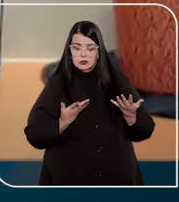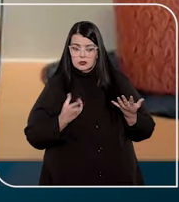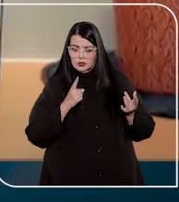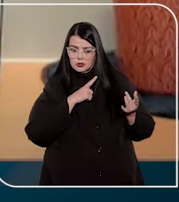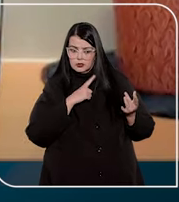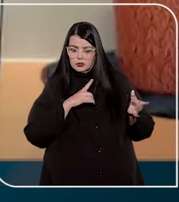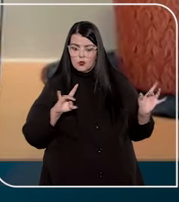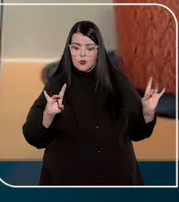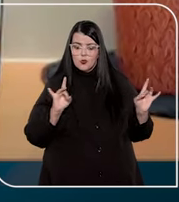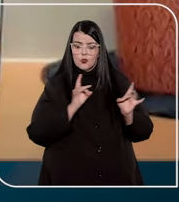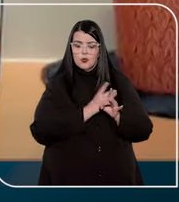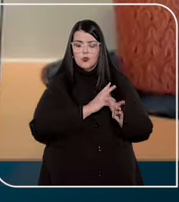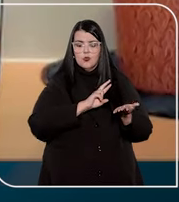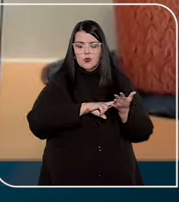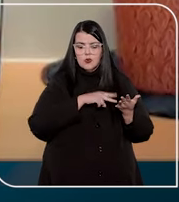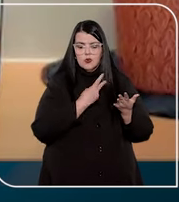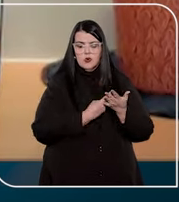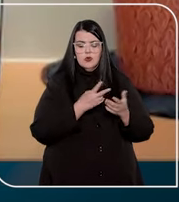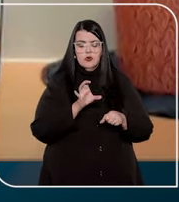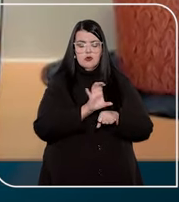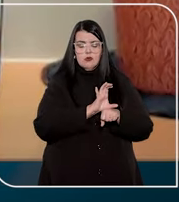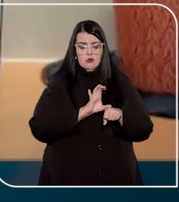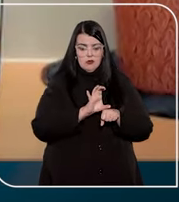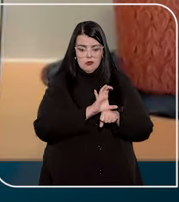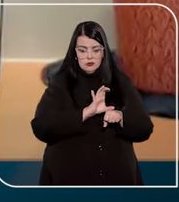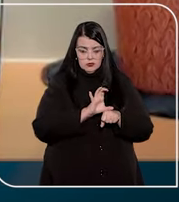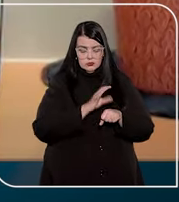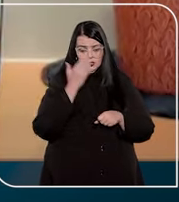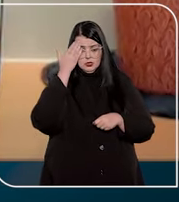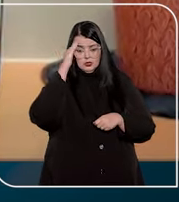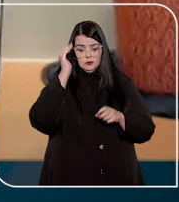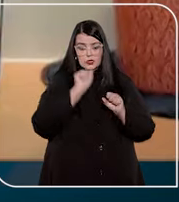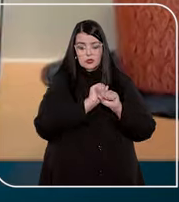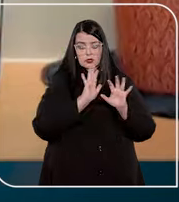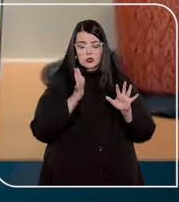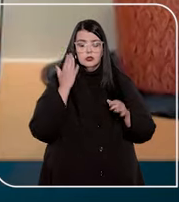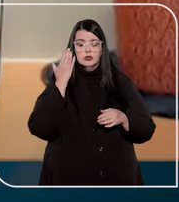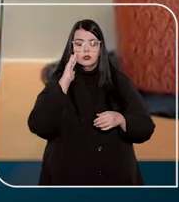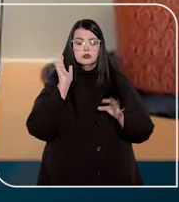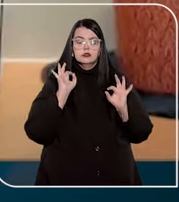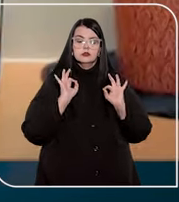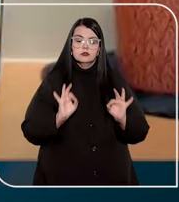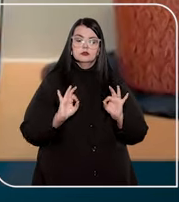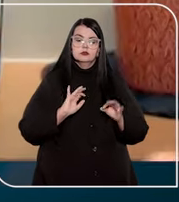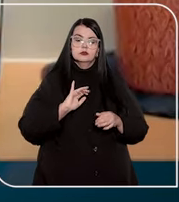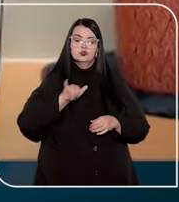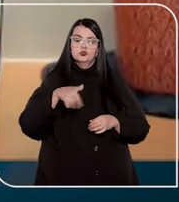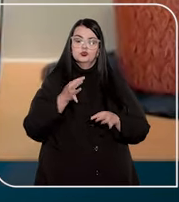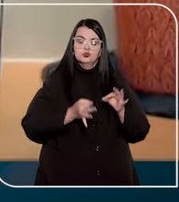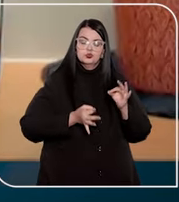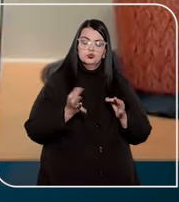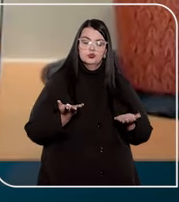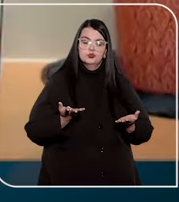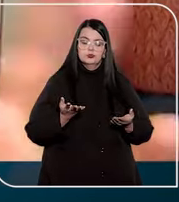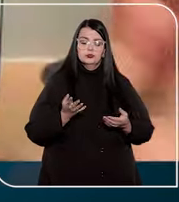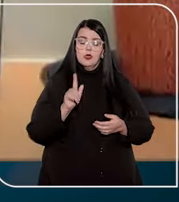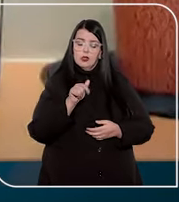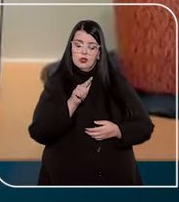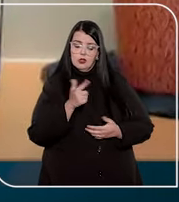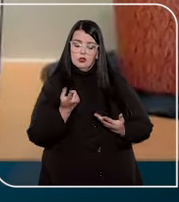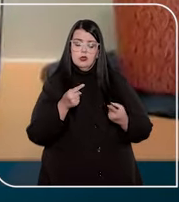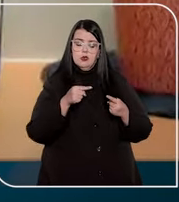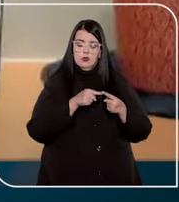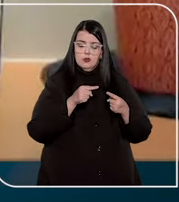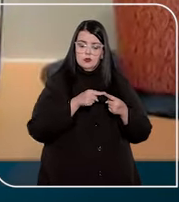conclusão ou a interpretação constitucional que eu entendo adequada, Poder Judiciário no Brasil inteiro, é essa aqui.